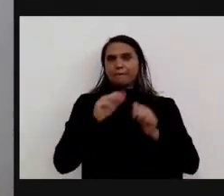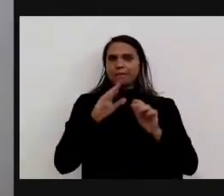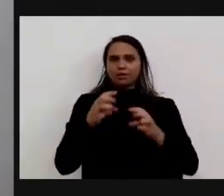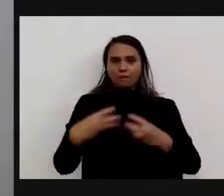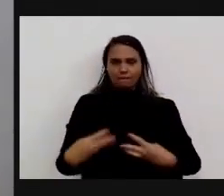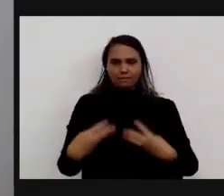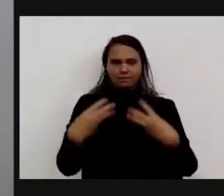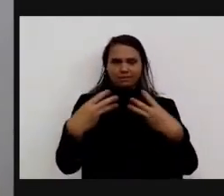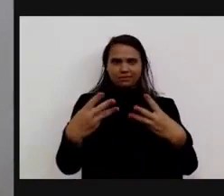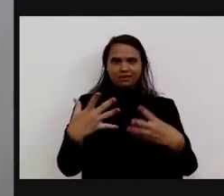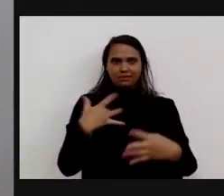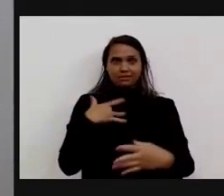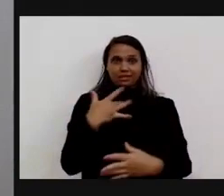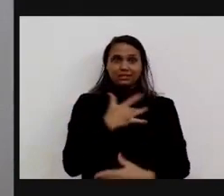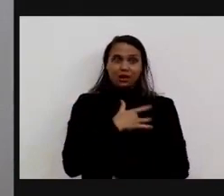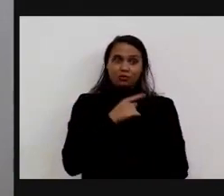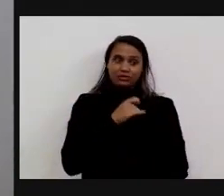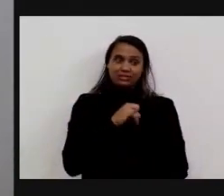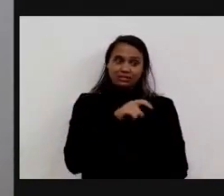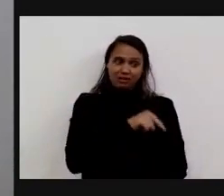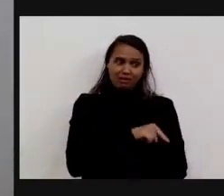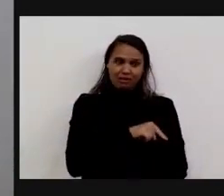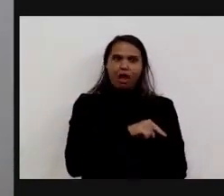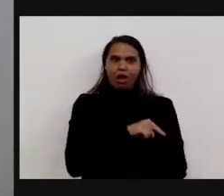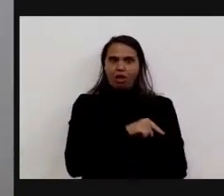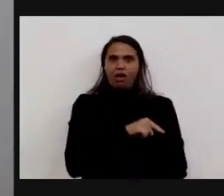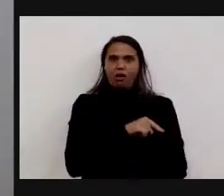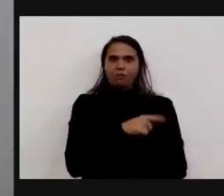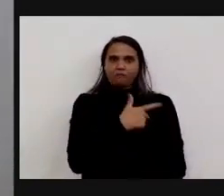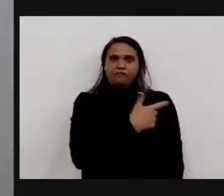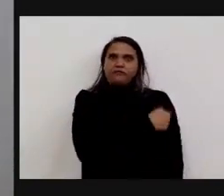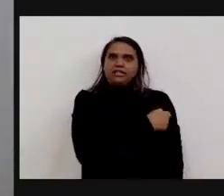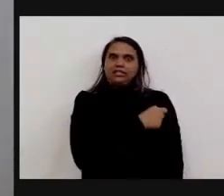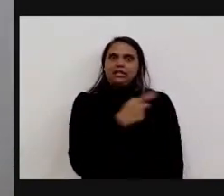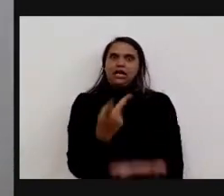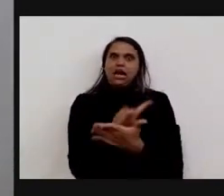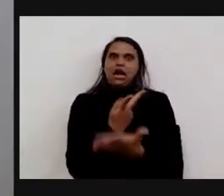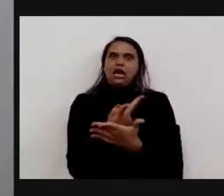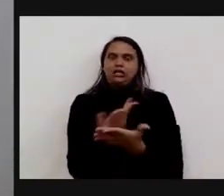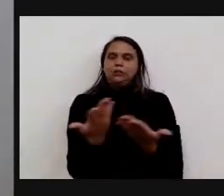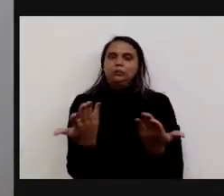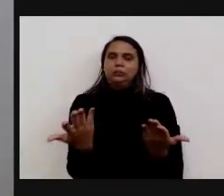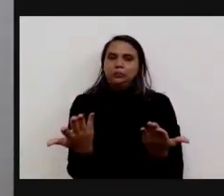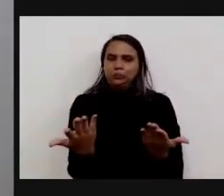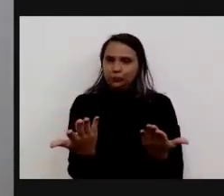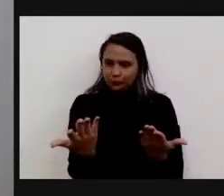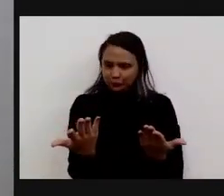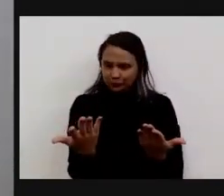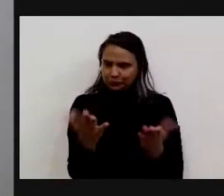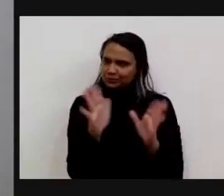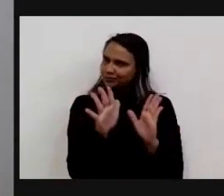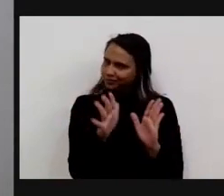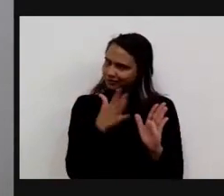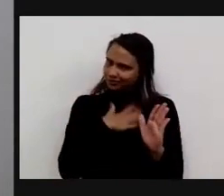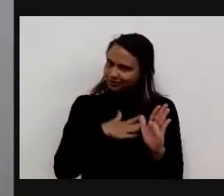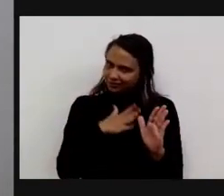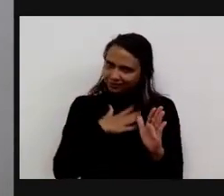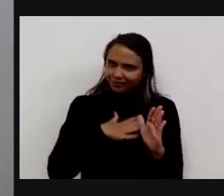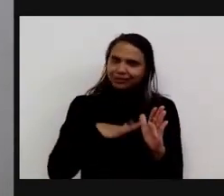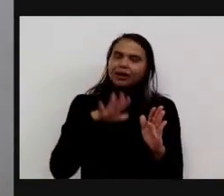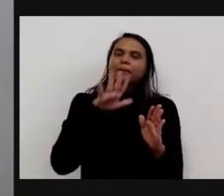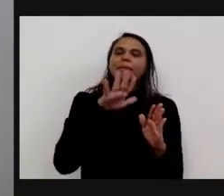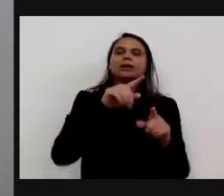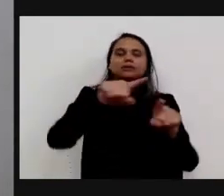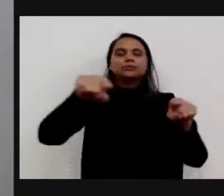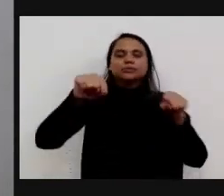errar soltando uma vacina errada né gente é claro que a gente Pondera mas você tem espaço para de